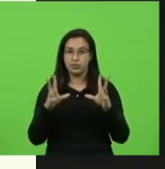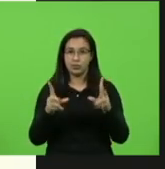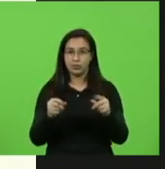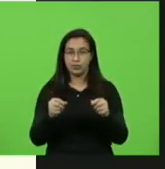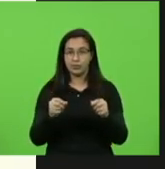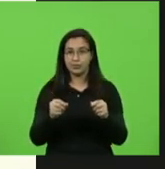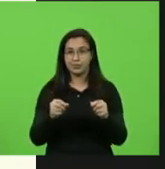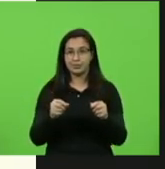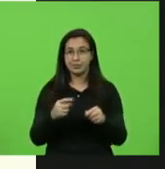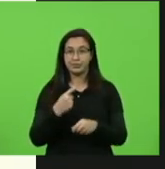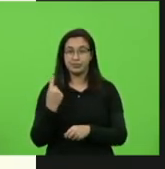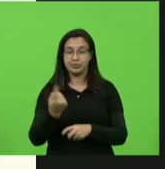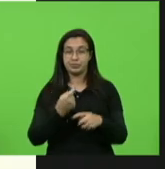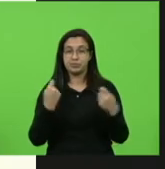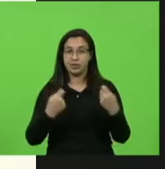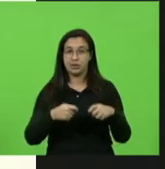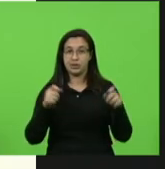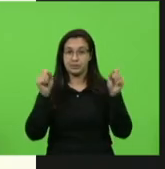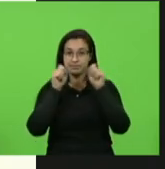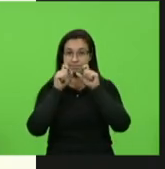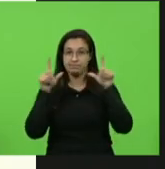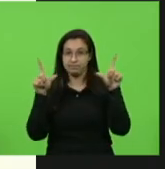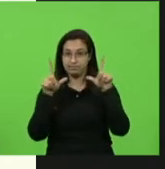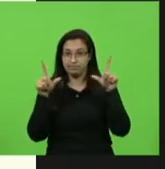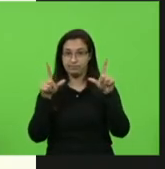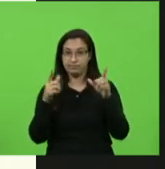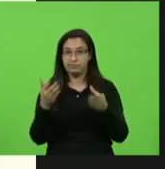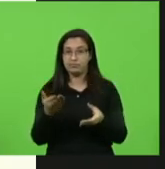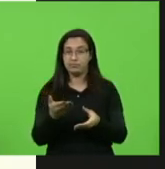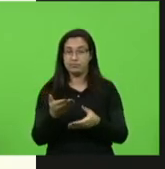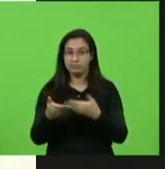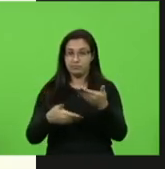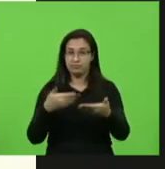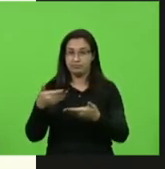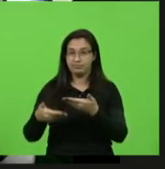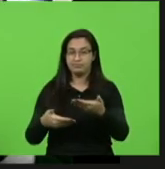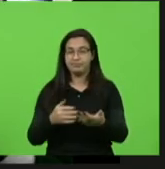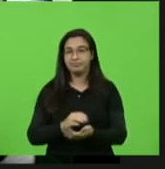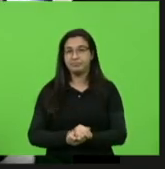nós precisamos ficar atentos com esse processo. Deputado Maurício Scudillac.